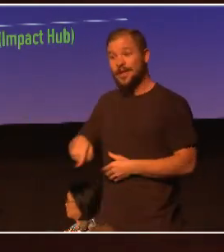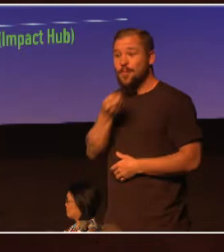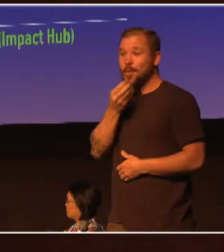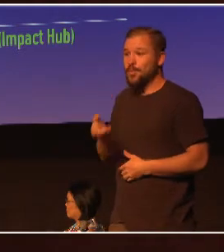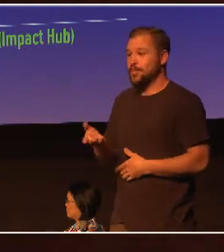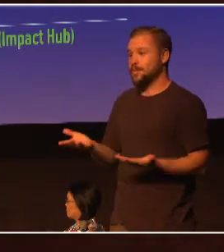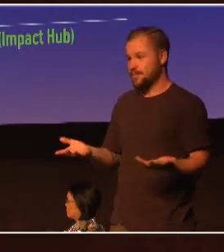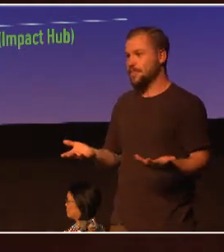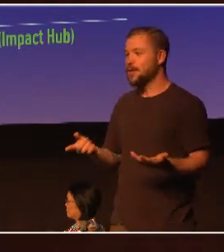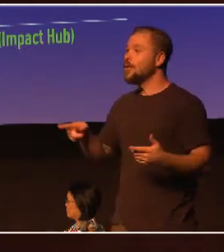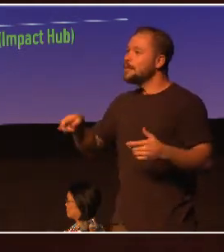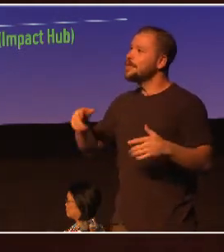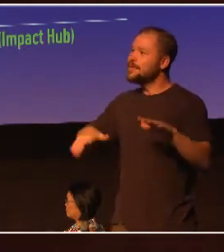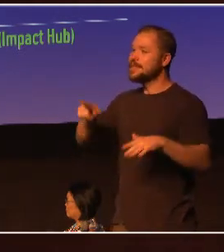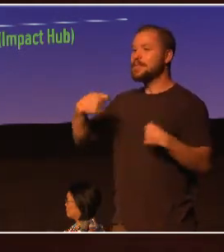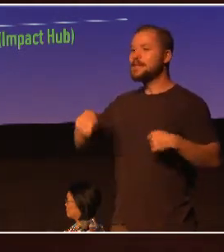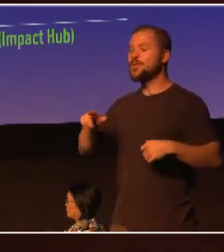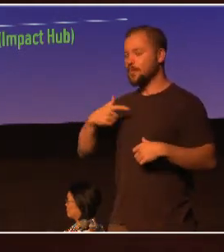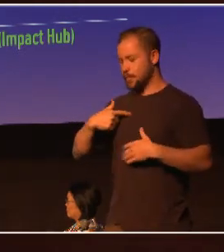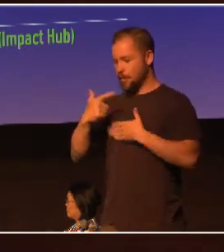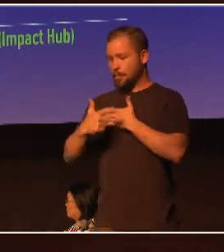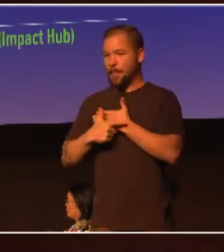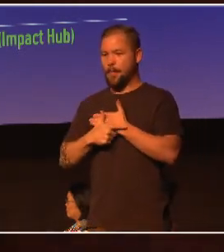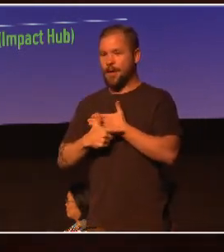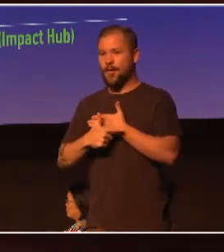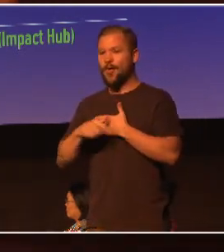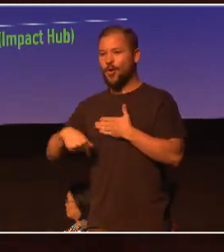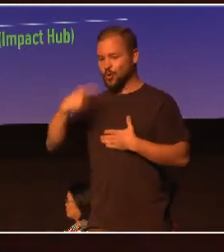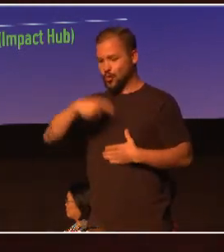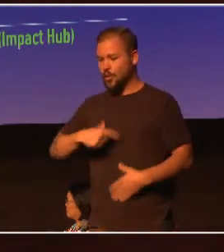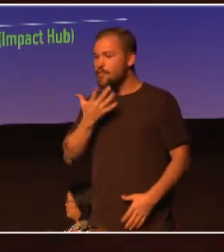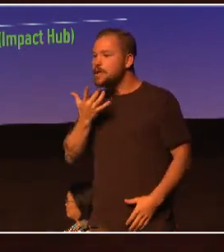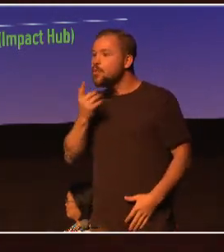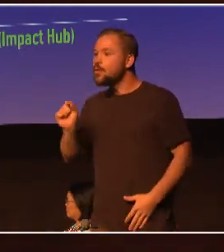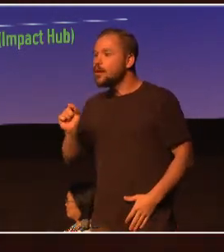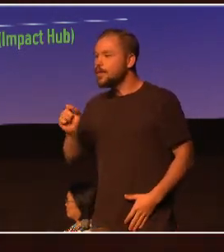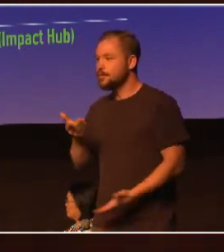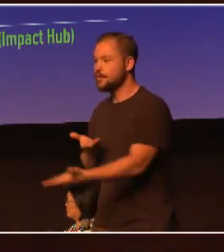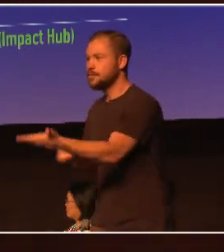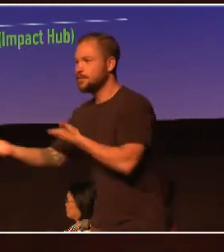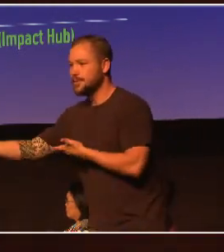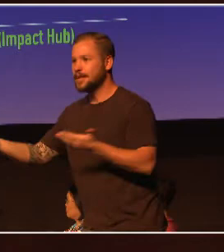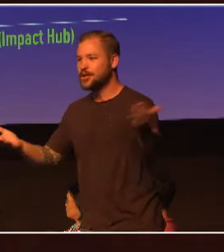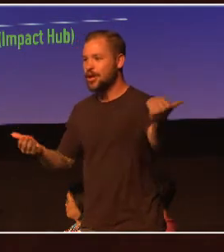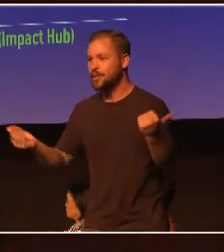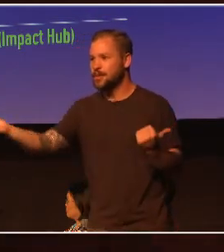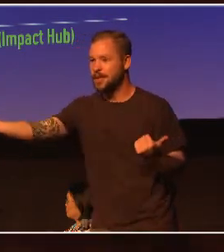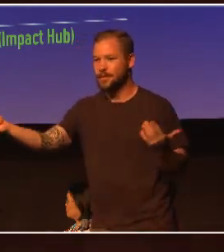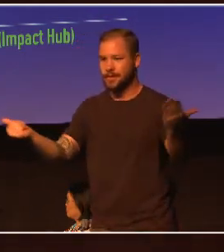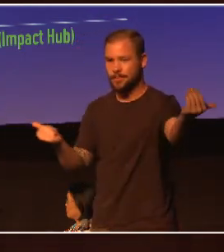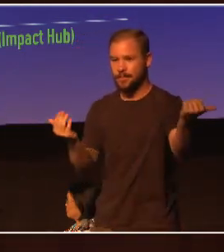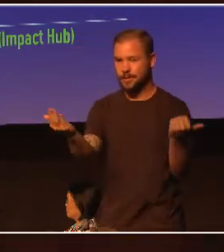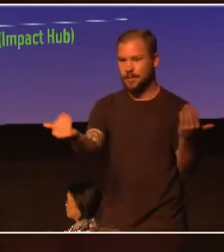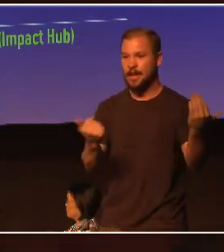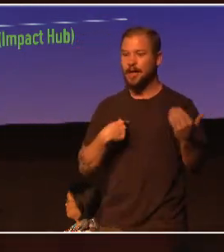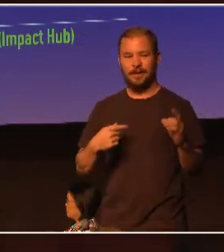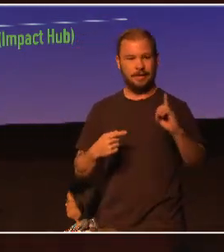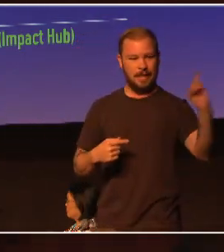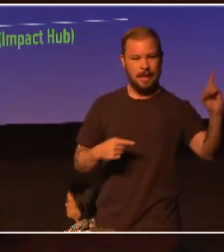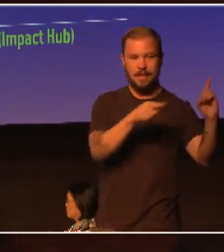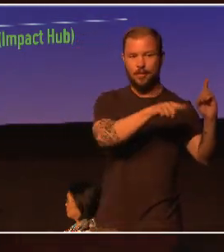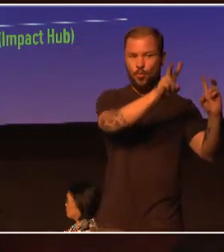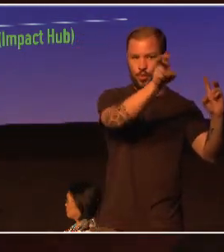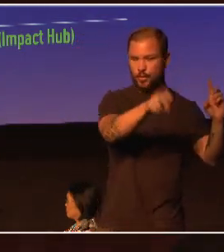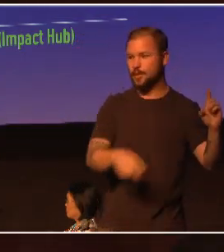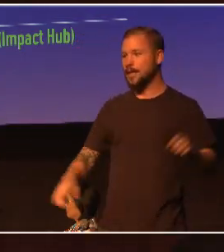que, às vezes, ter um papel de facilitador na mistura, que nem você falou. Cria um conteúdo para direita extrema, cria um conteúdo para esquerda extrema, cria